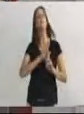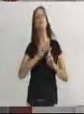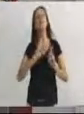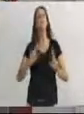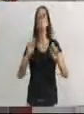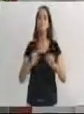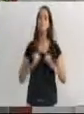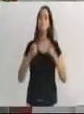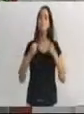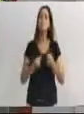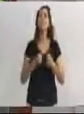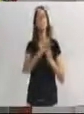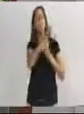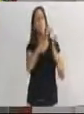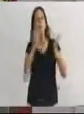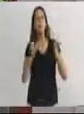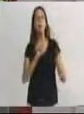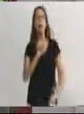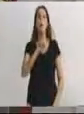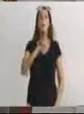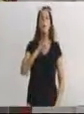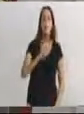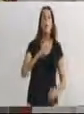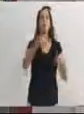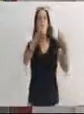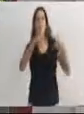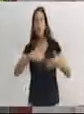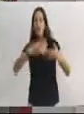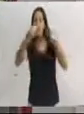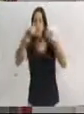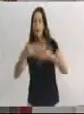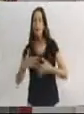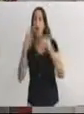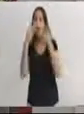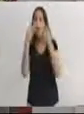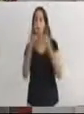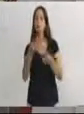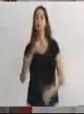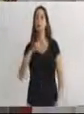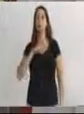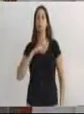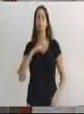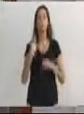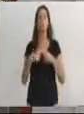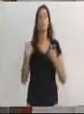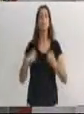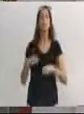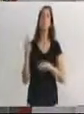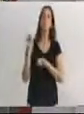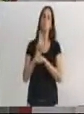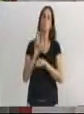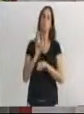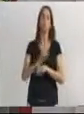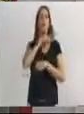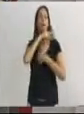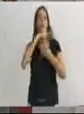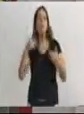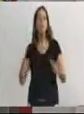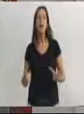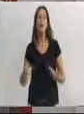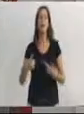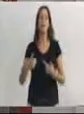escutar as ongs que participam especificamente o atendimento aos animais maltratados aos animais abandonados nossa cidade o